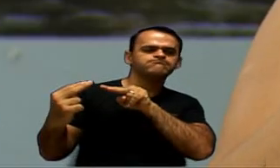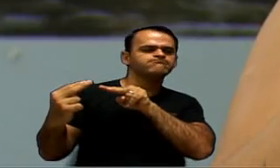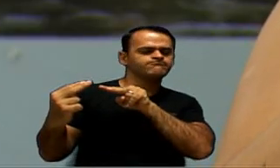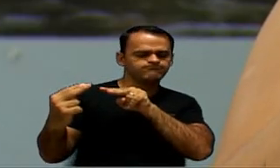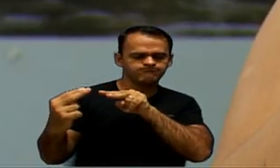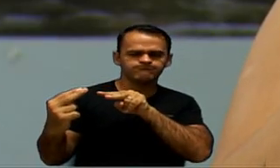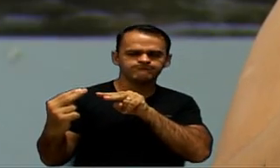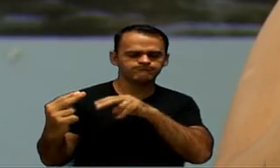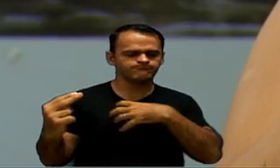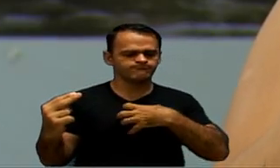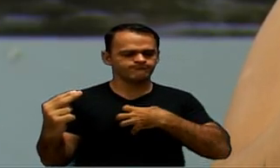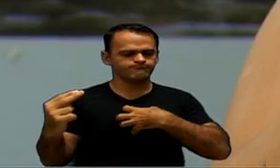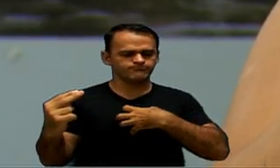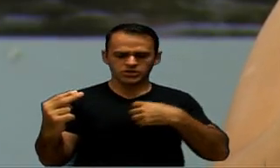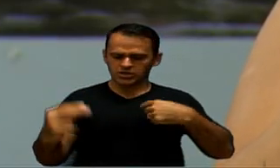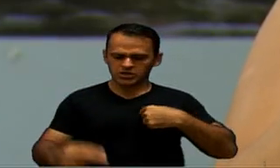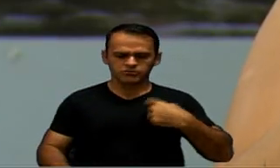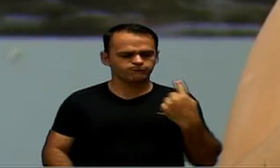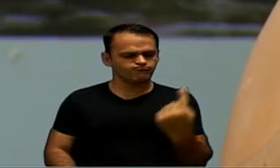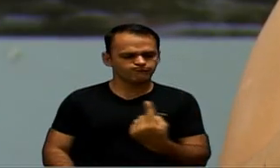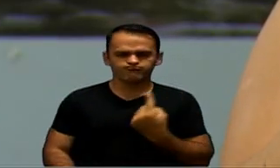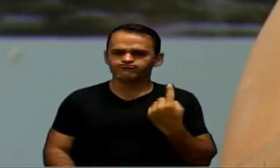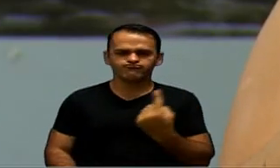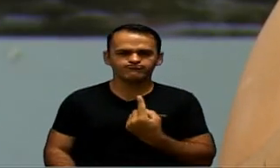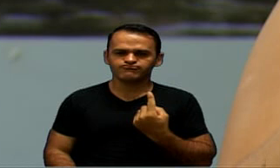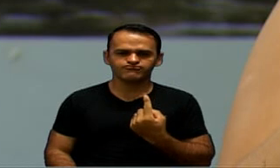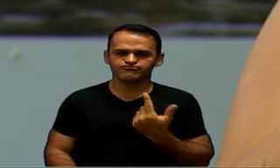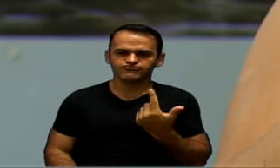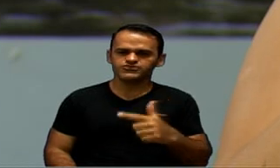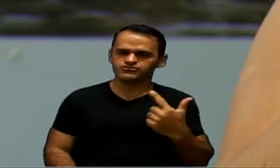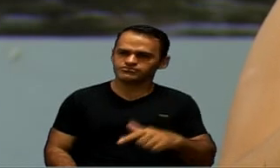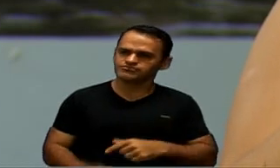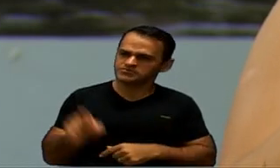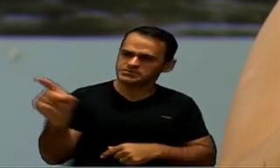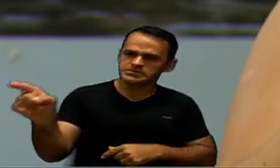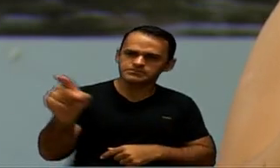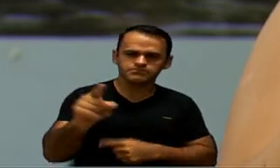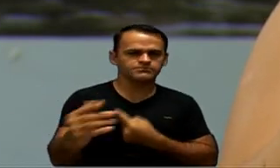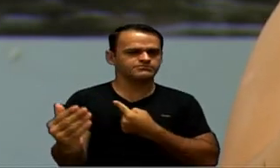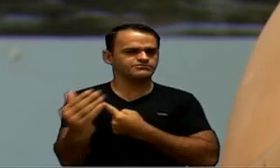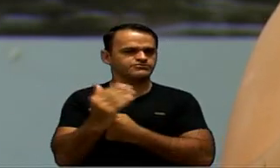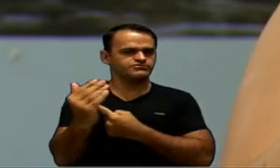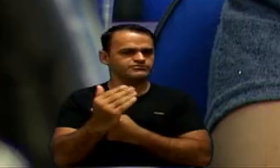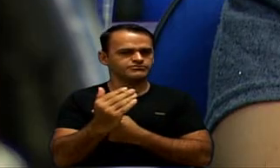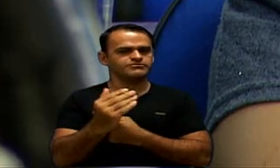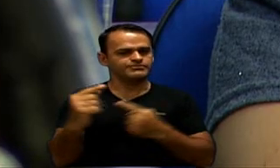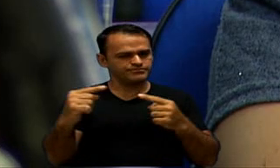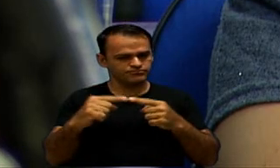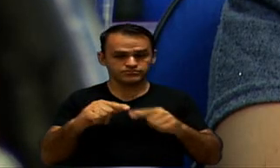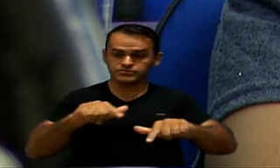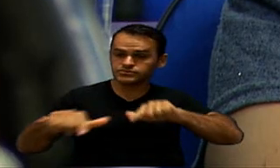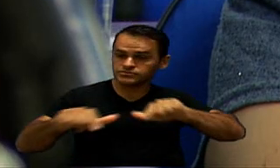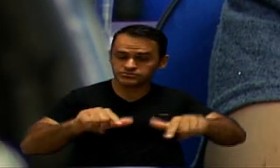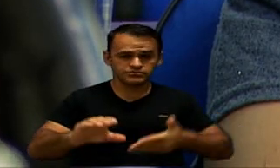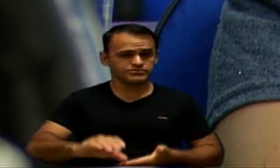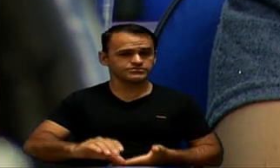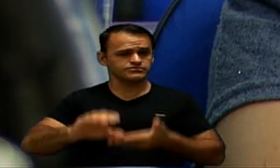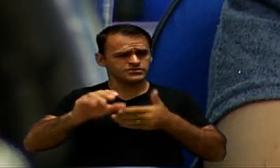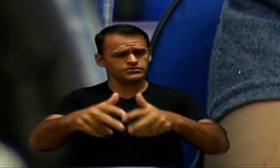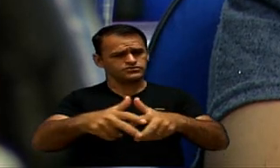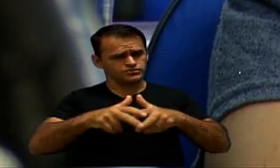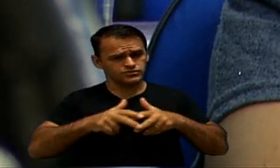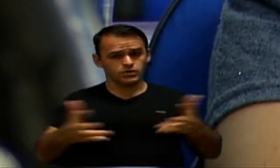eu não estou mais sozinha. E essa é a função do conselho. E é por isso que nós estamos